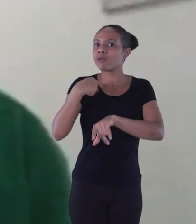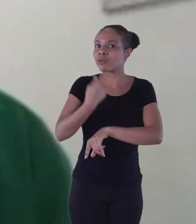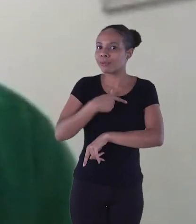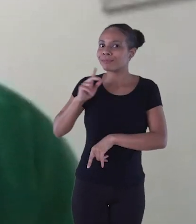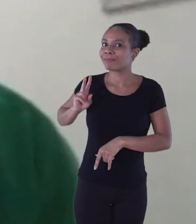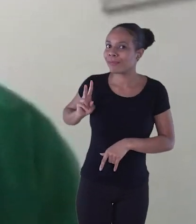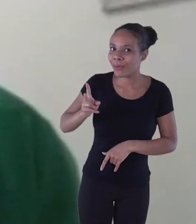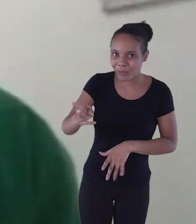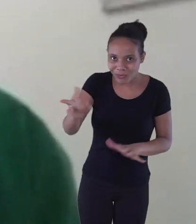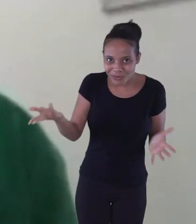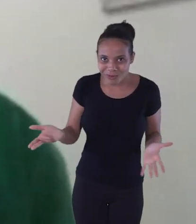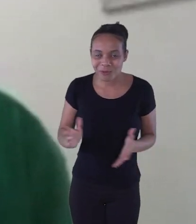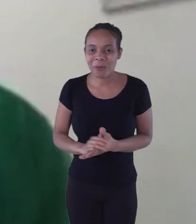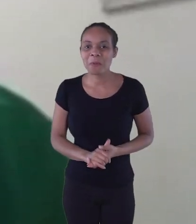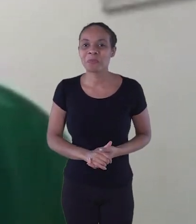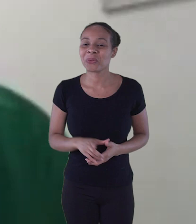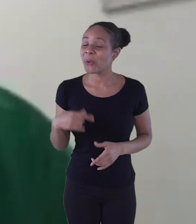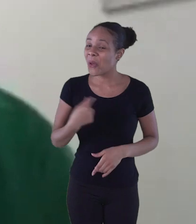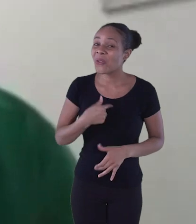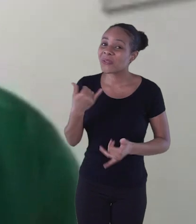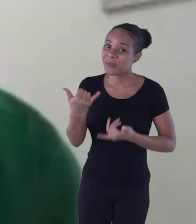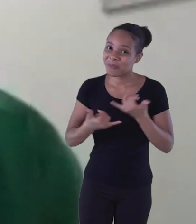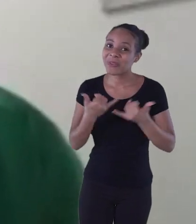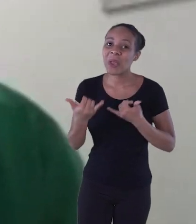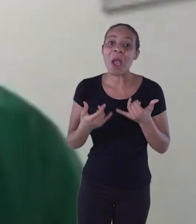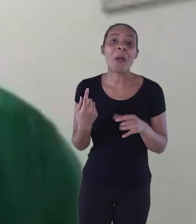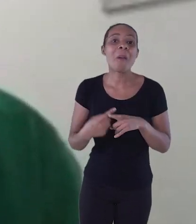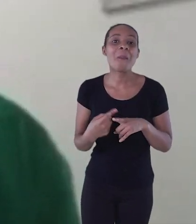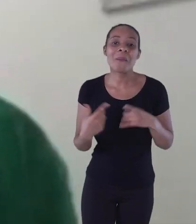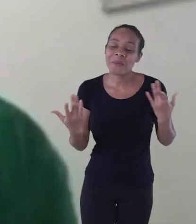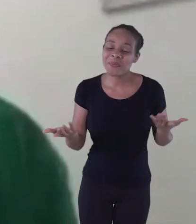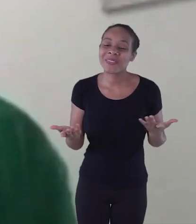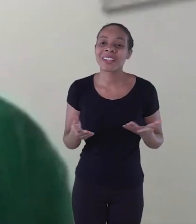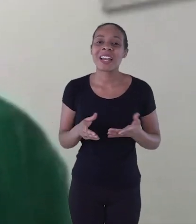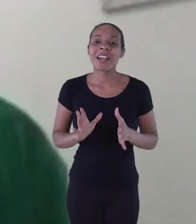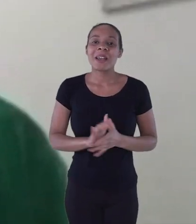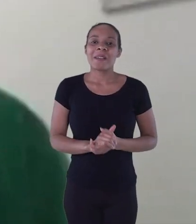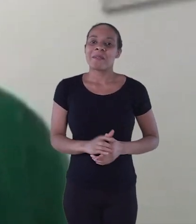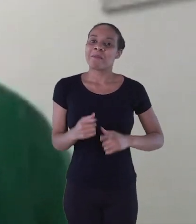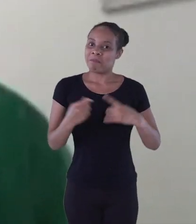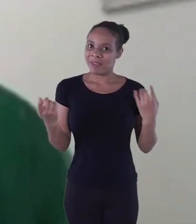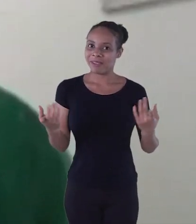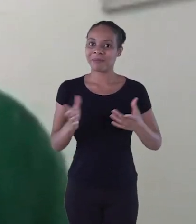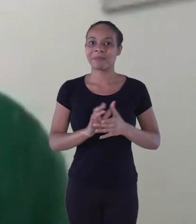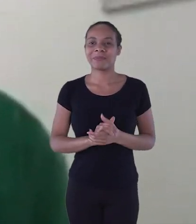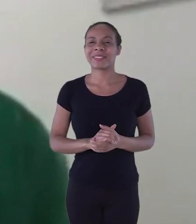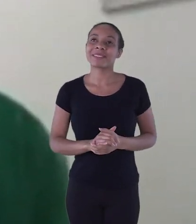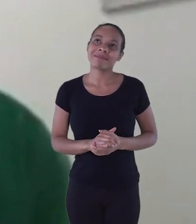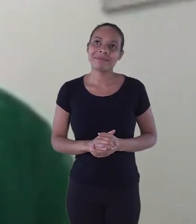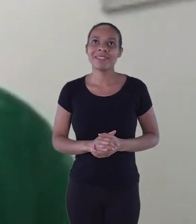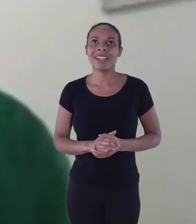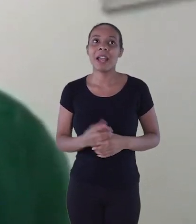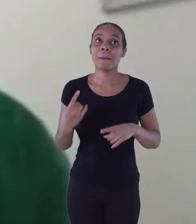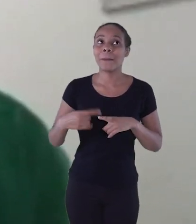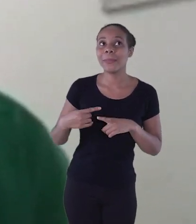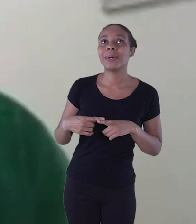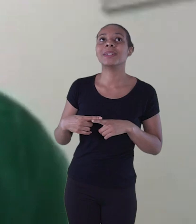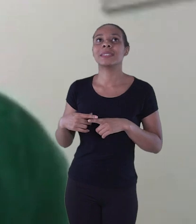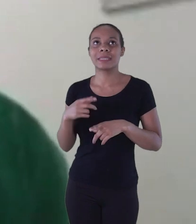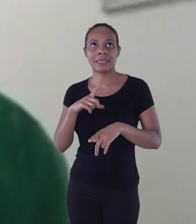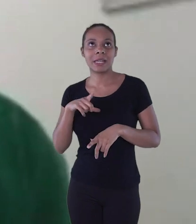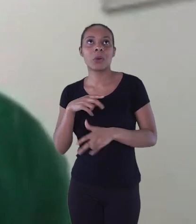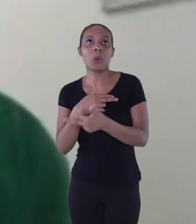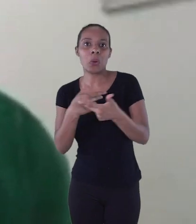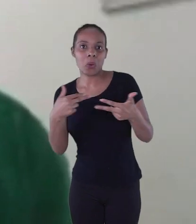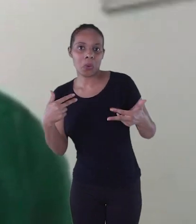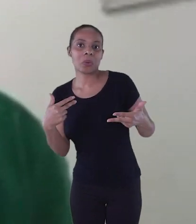porque eles ainda não são realidades. Então, mais para não falar coisas que não são realidades, para não parecer uma